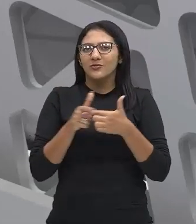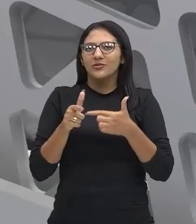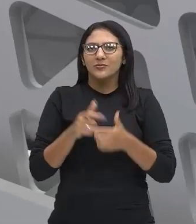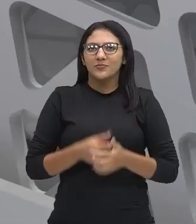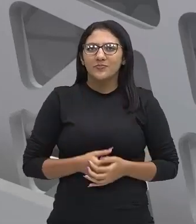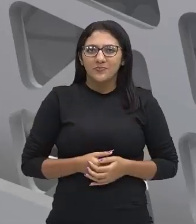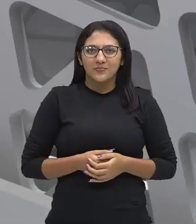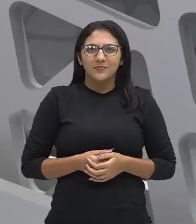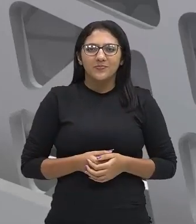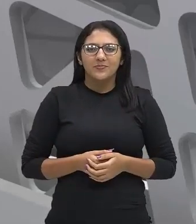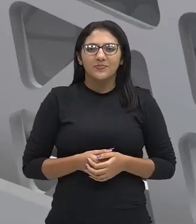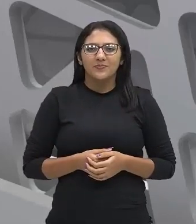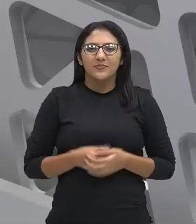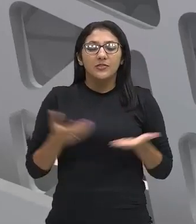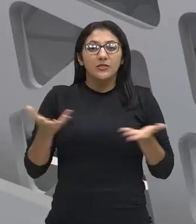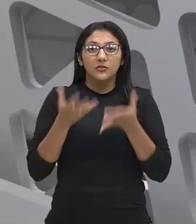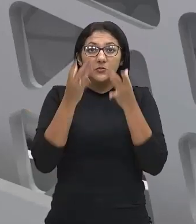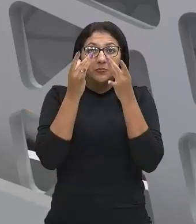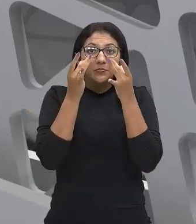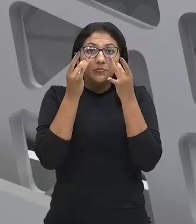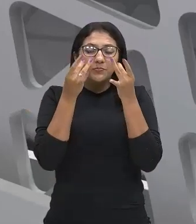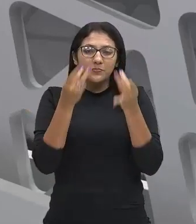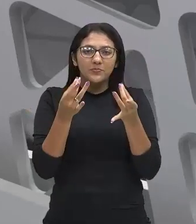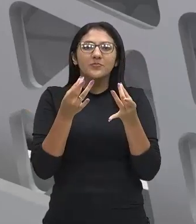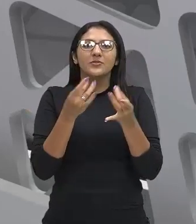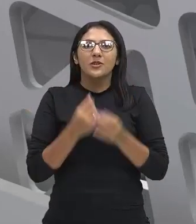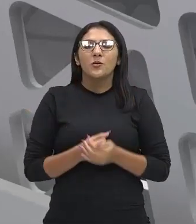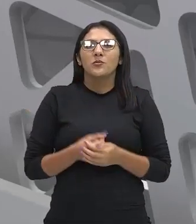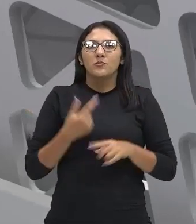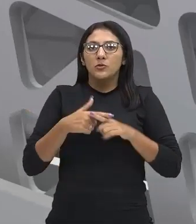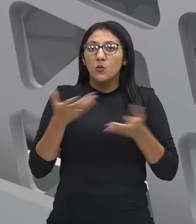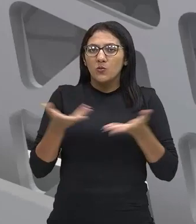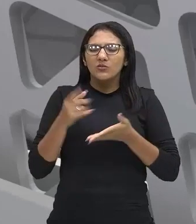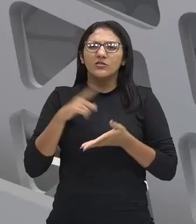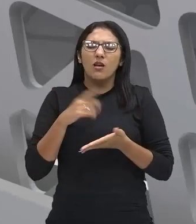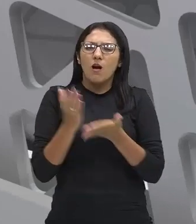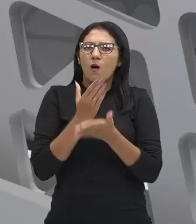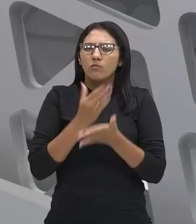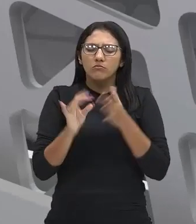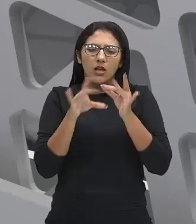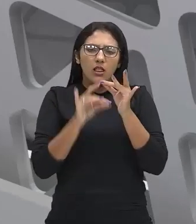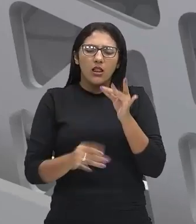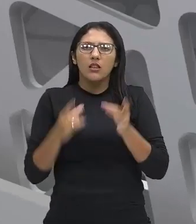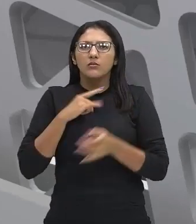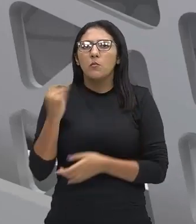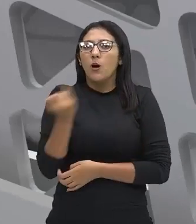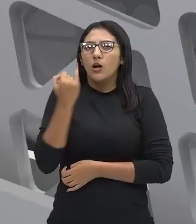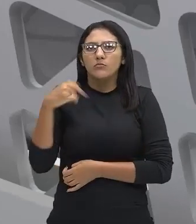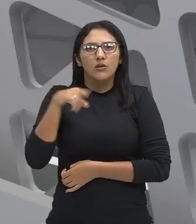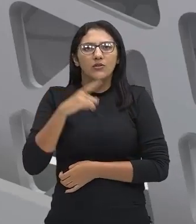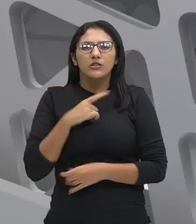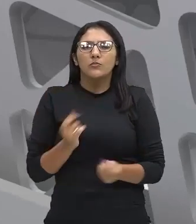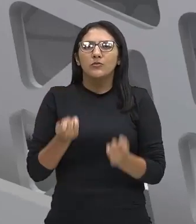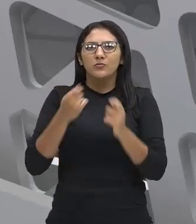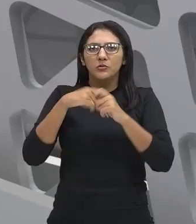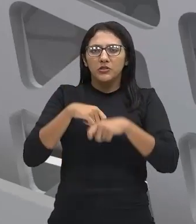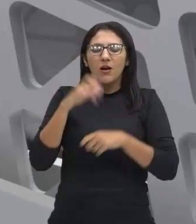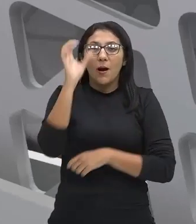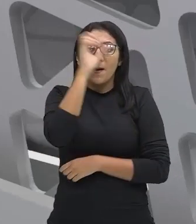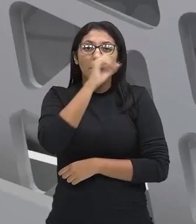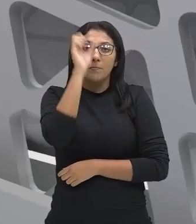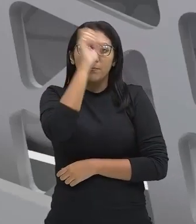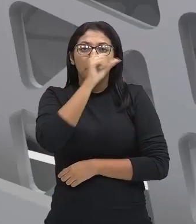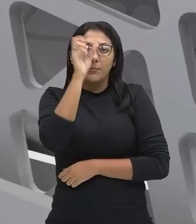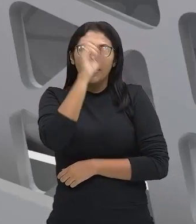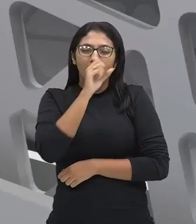legal? E fica bem atento que tem alguns detalhes muito importantes aí para que você consiga aprender a